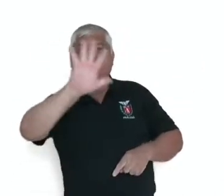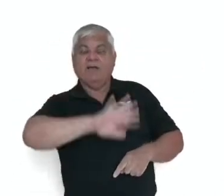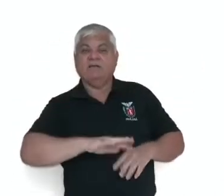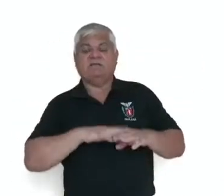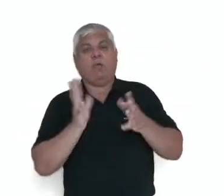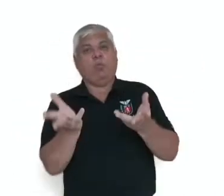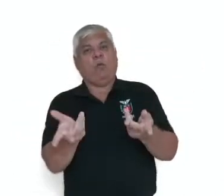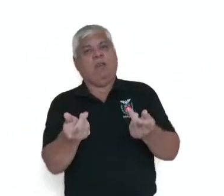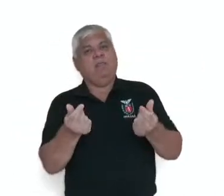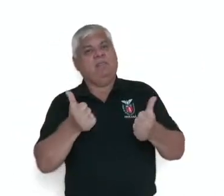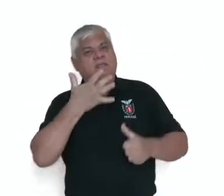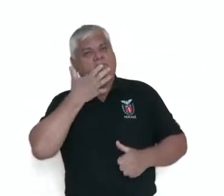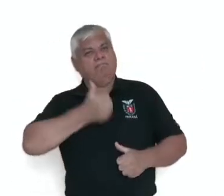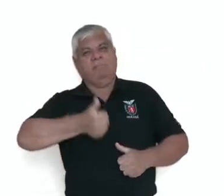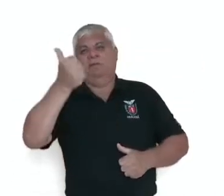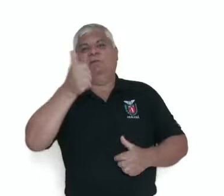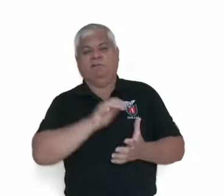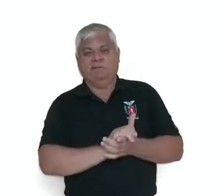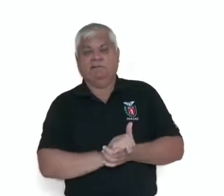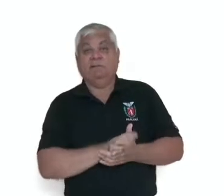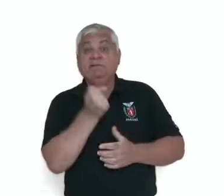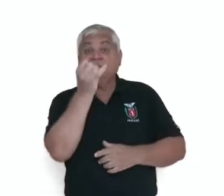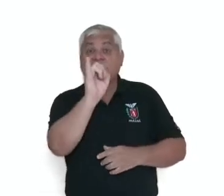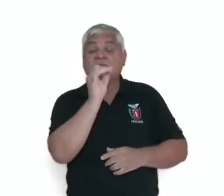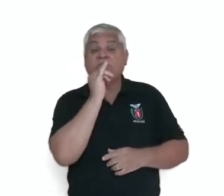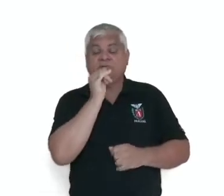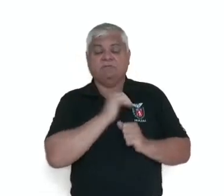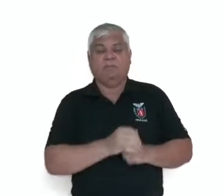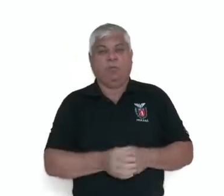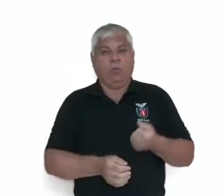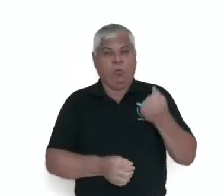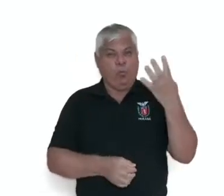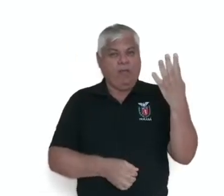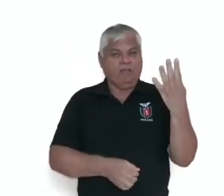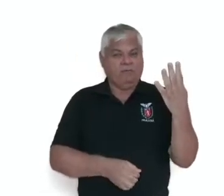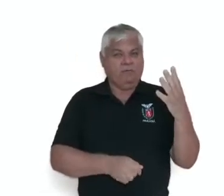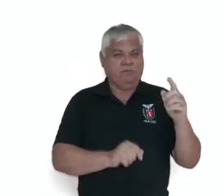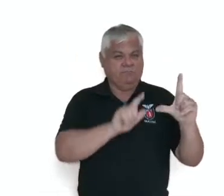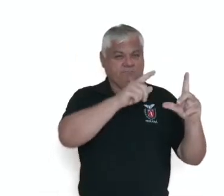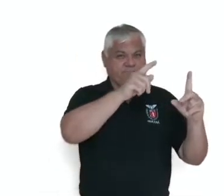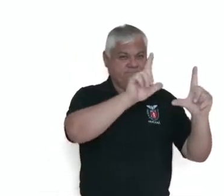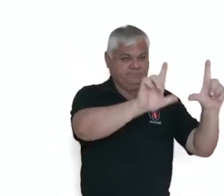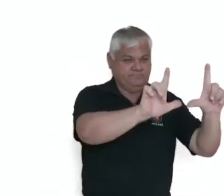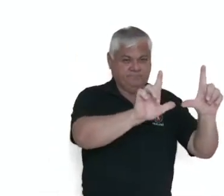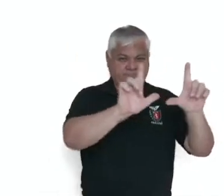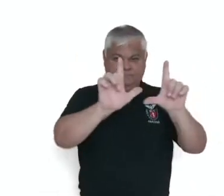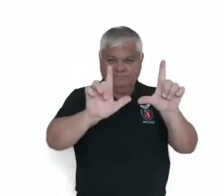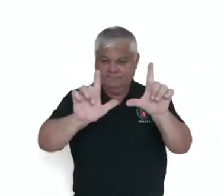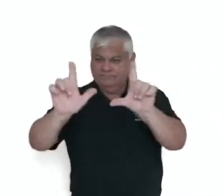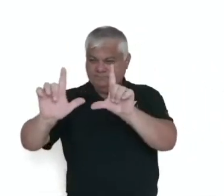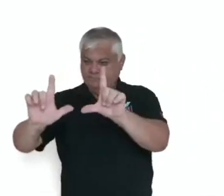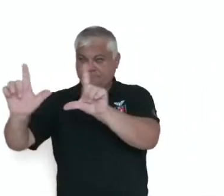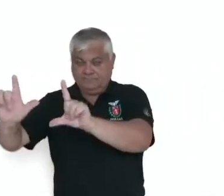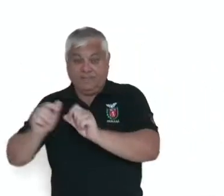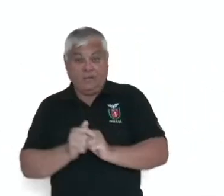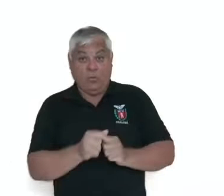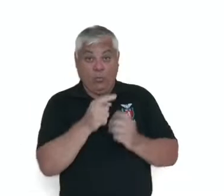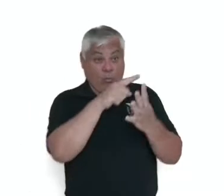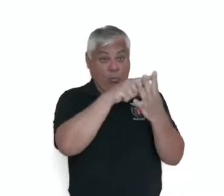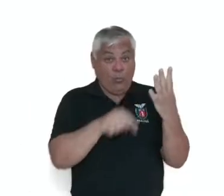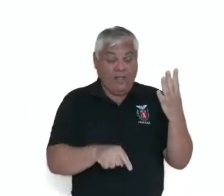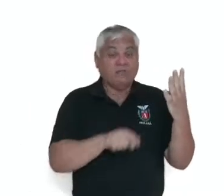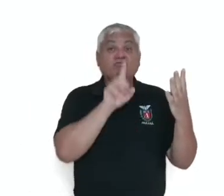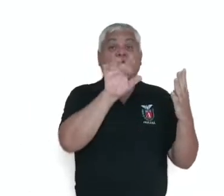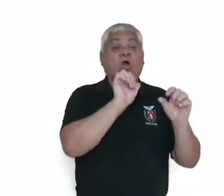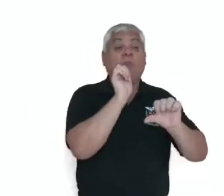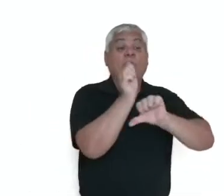qualidade. Se considerarmos 4 imagens do mesmo objeto, com as mesmas dimensões, mudando